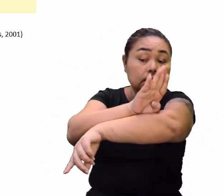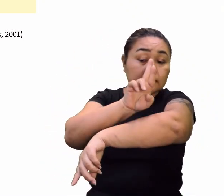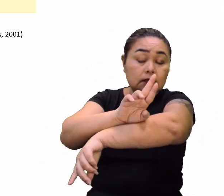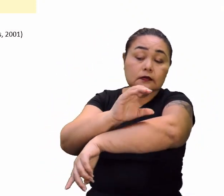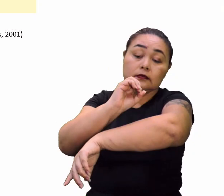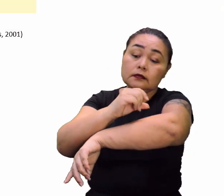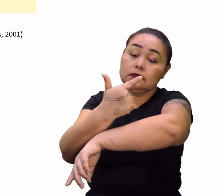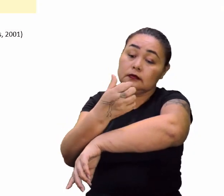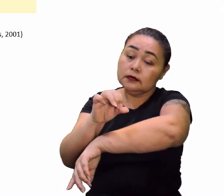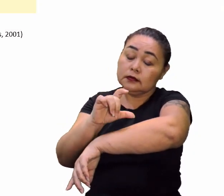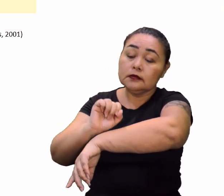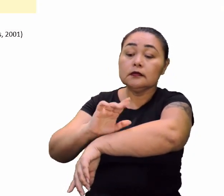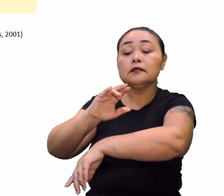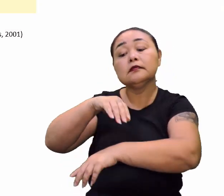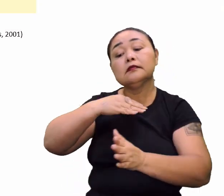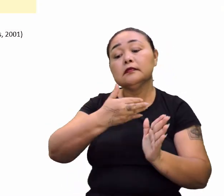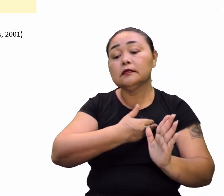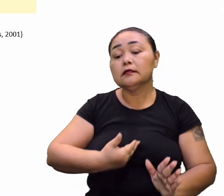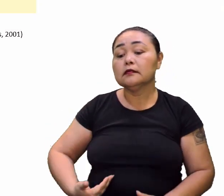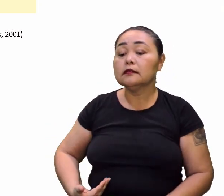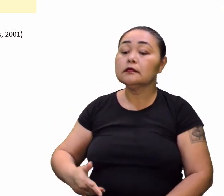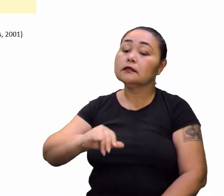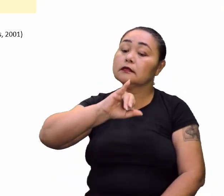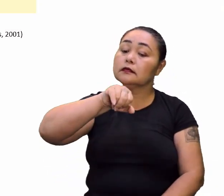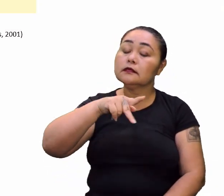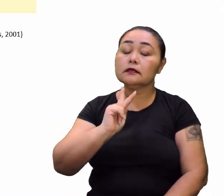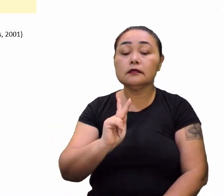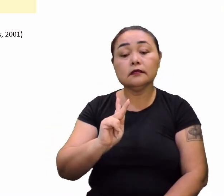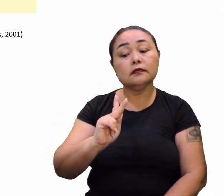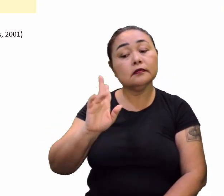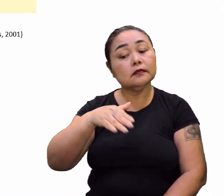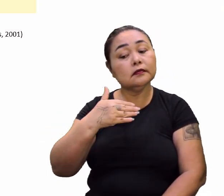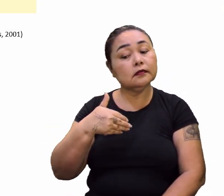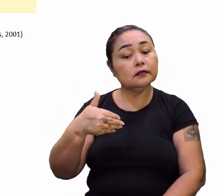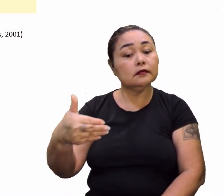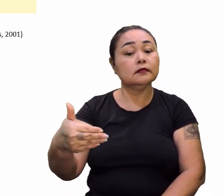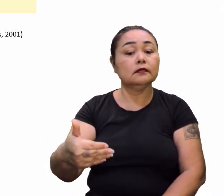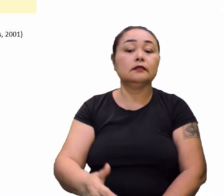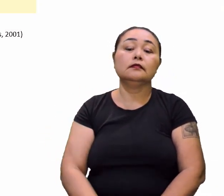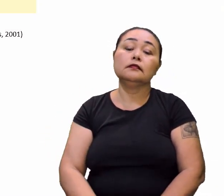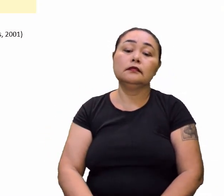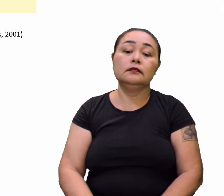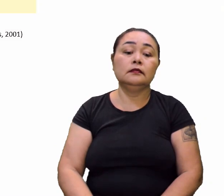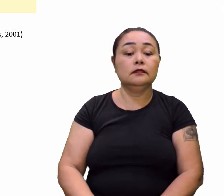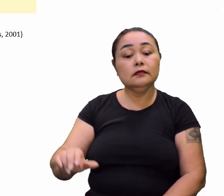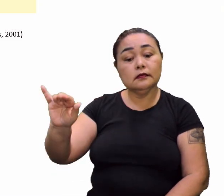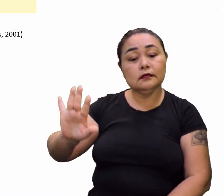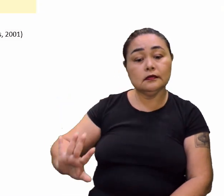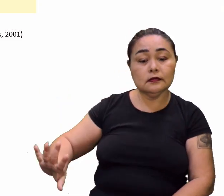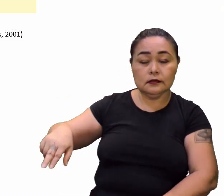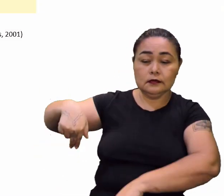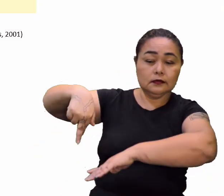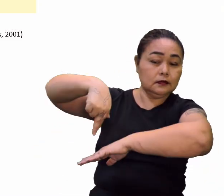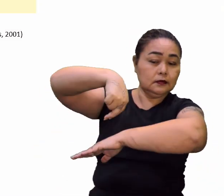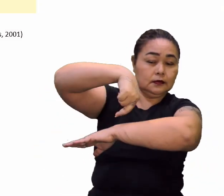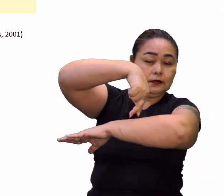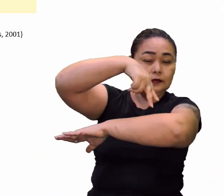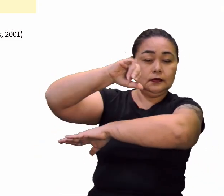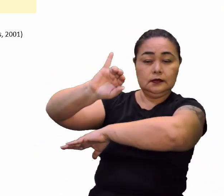governo JK que ela começou a ser iniciada. Muito bem. Está aí a imagem de Juscelino Kubitschek,